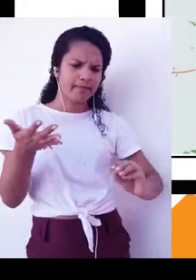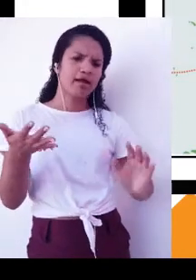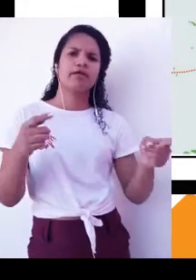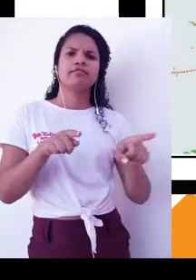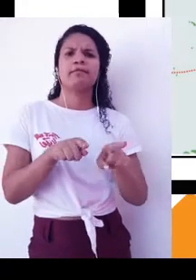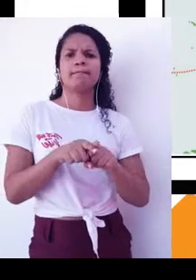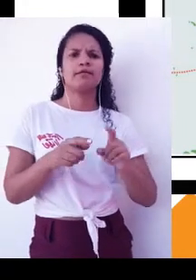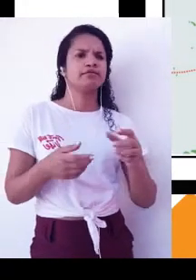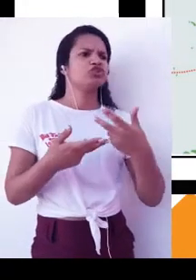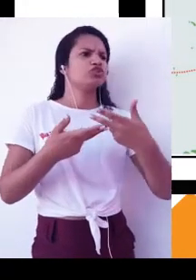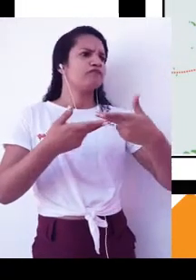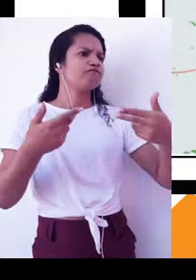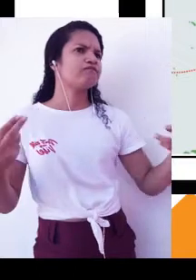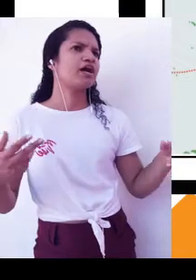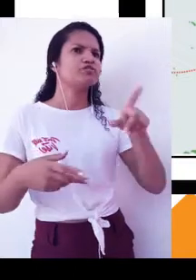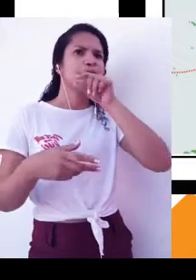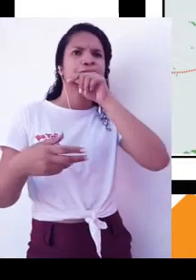visitou vários biomas diferentes.